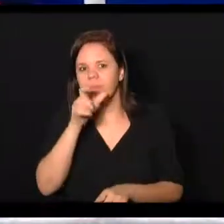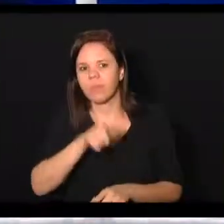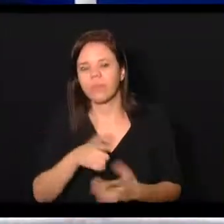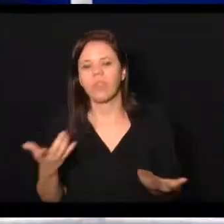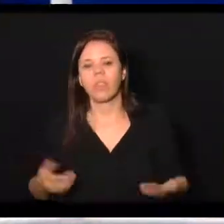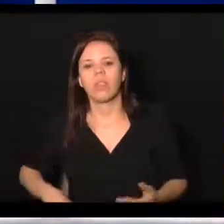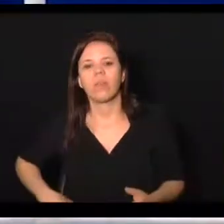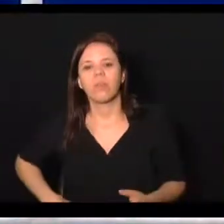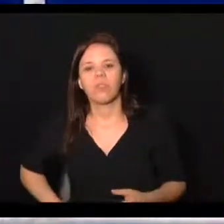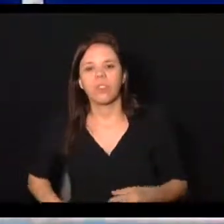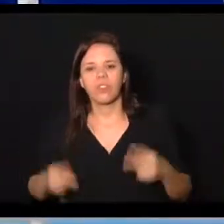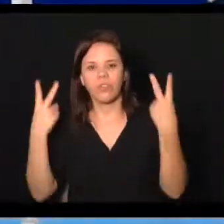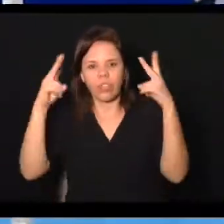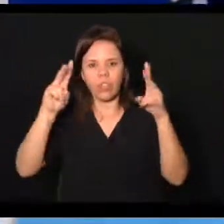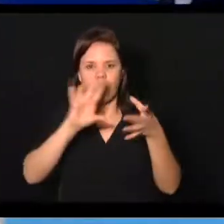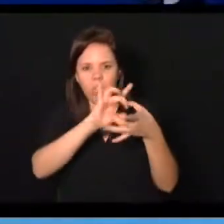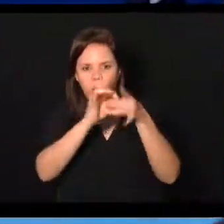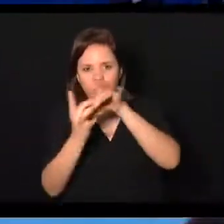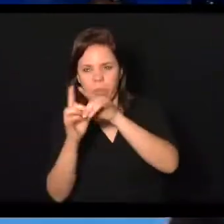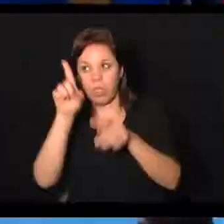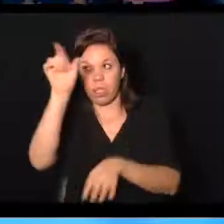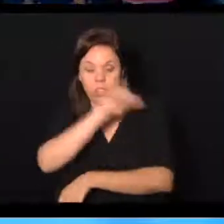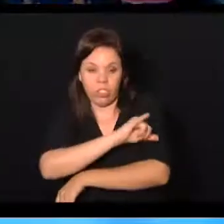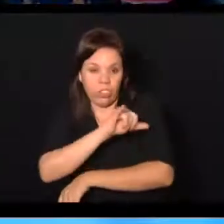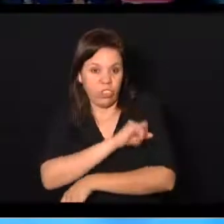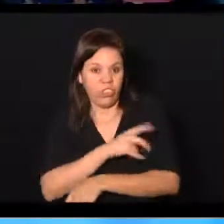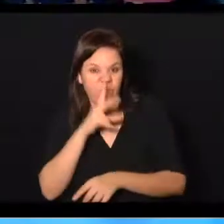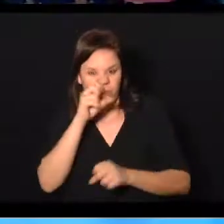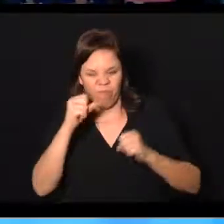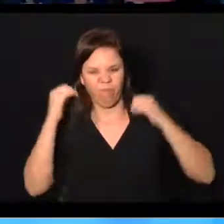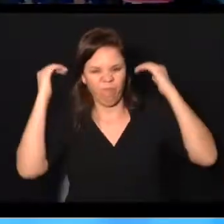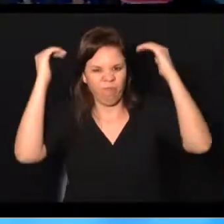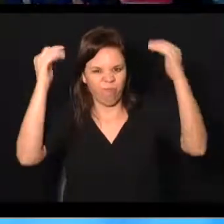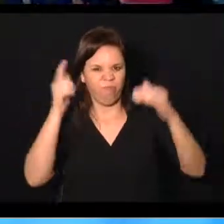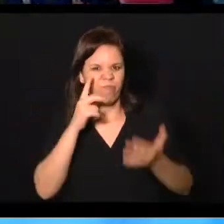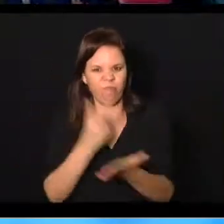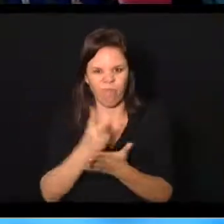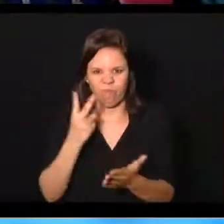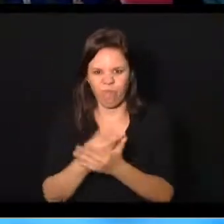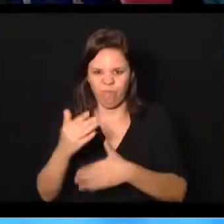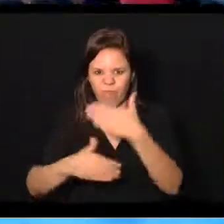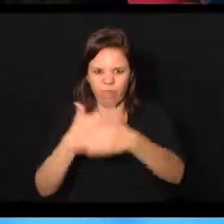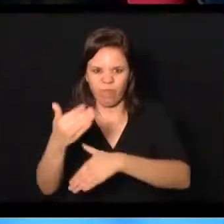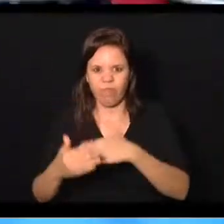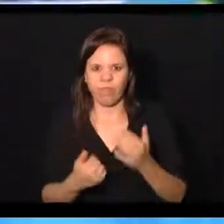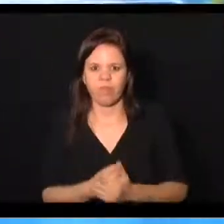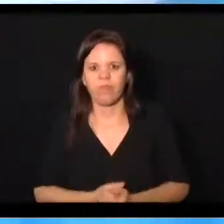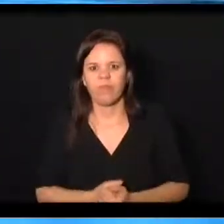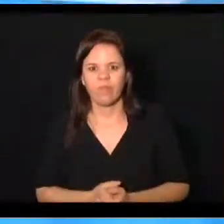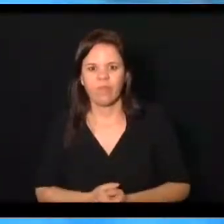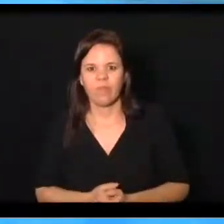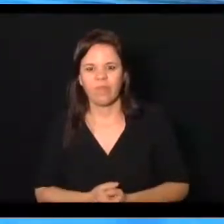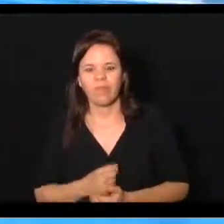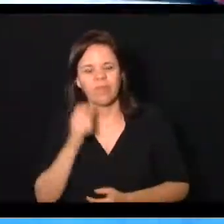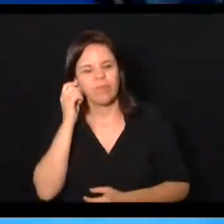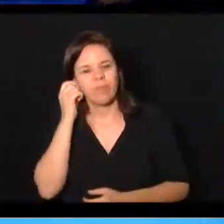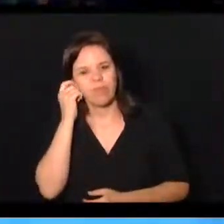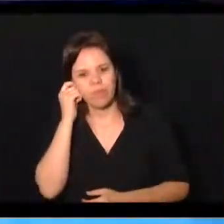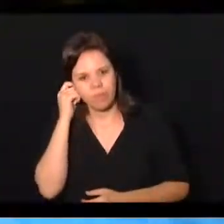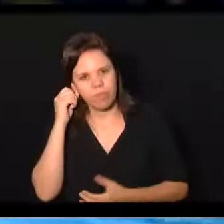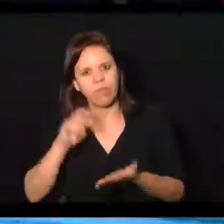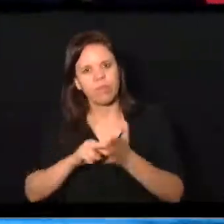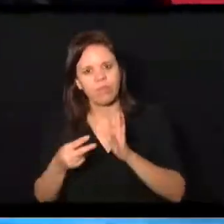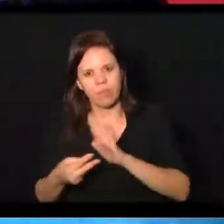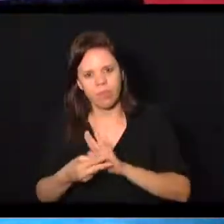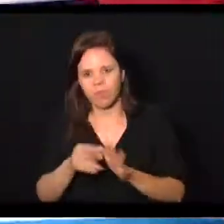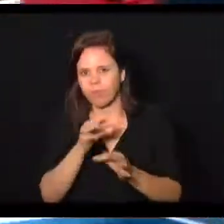Robson Conceição na Olimpíada do Rio, dão a força necessária para continuar essa luta. Representou